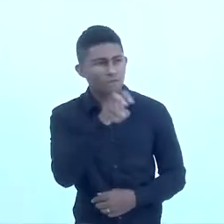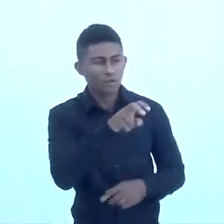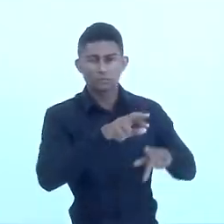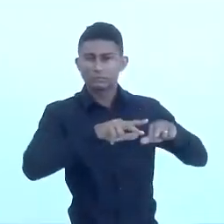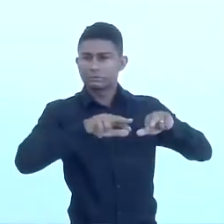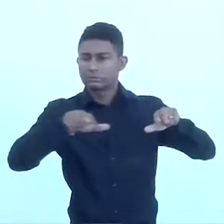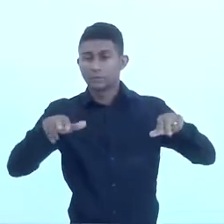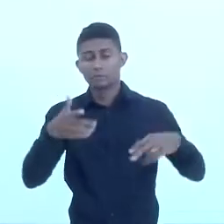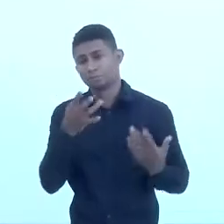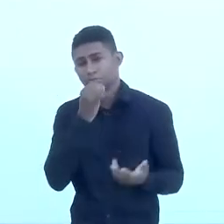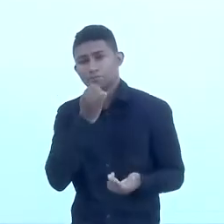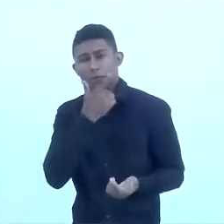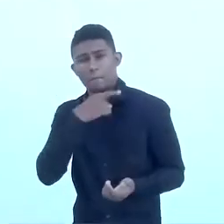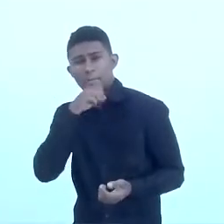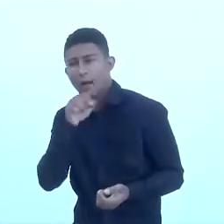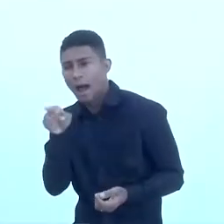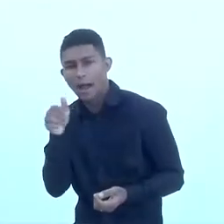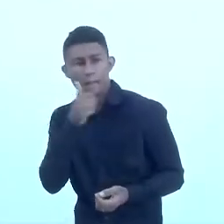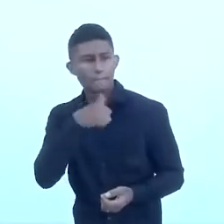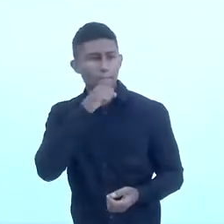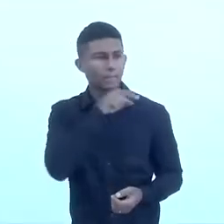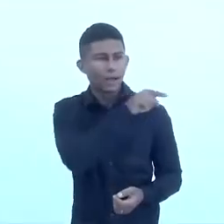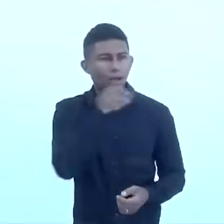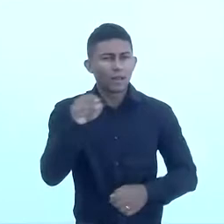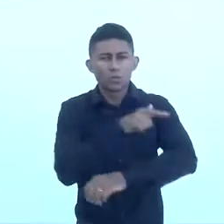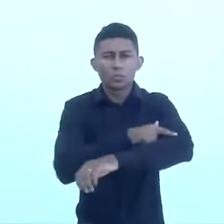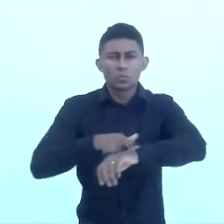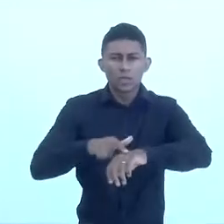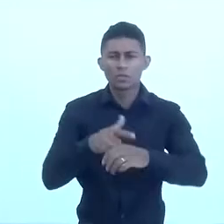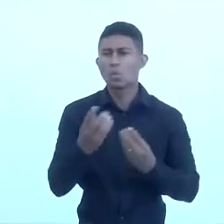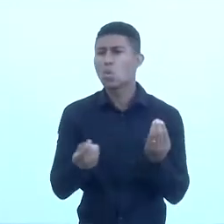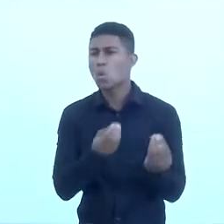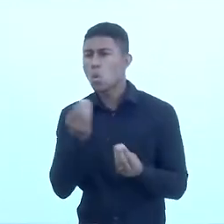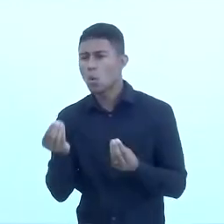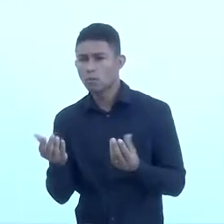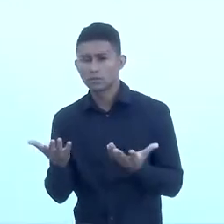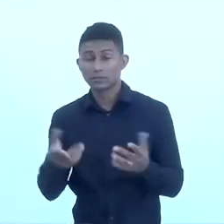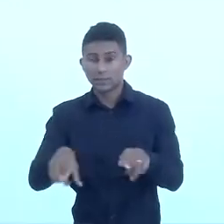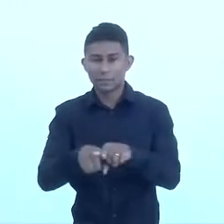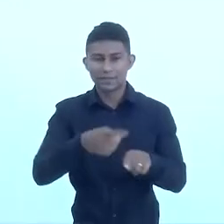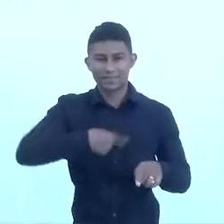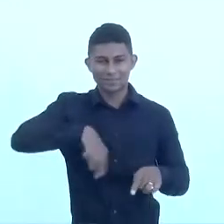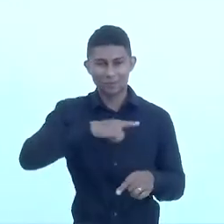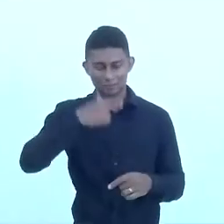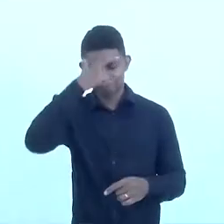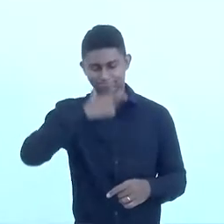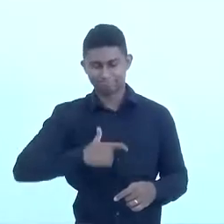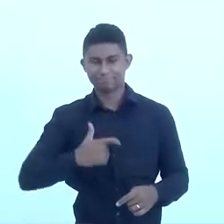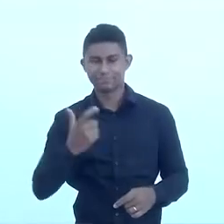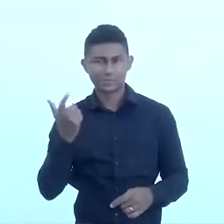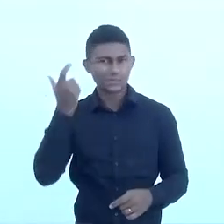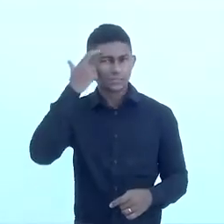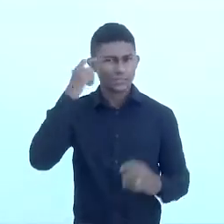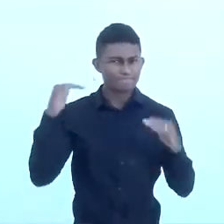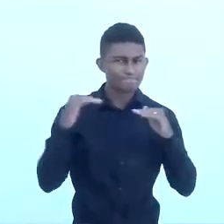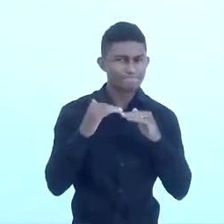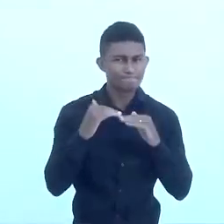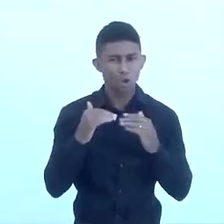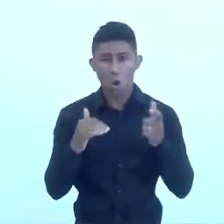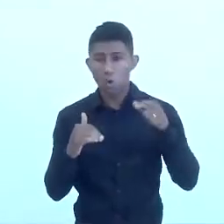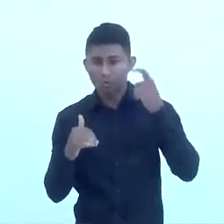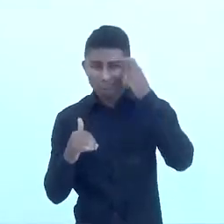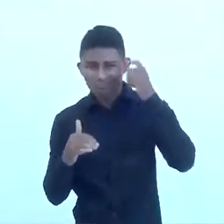Vendo os pais da gente, como eles se comportam, as coisas que a gente concorda, as coisas que a gente não concorda,